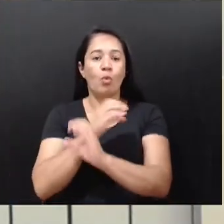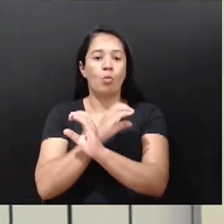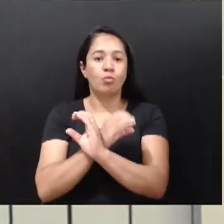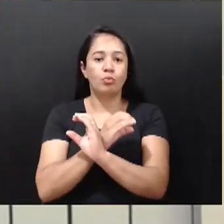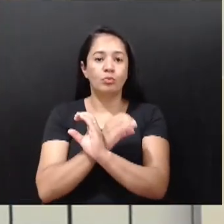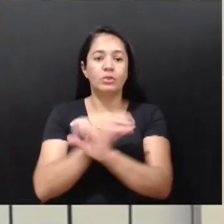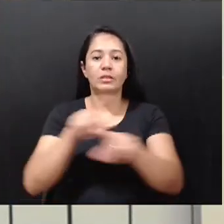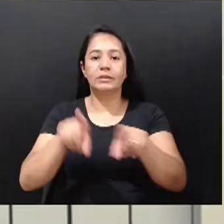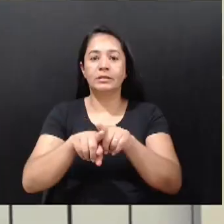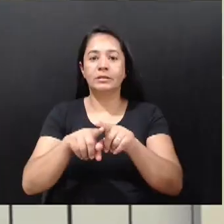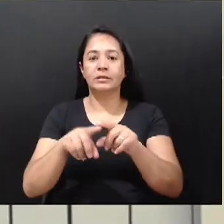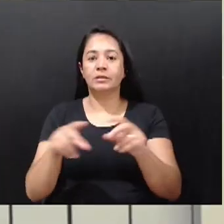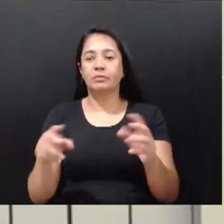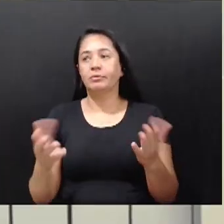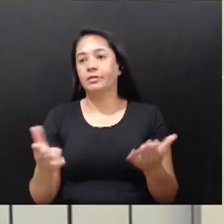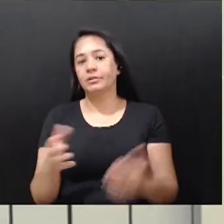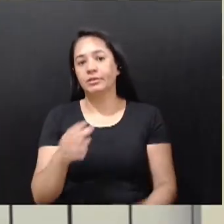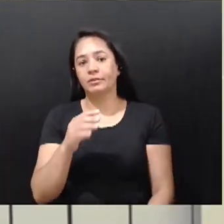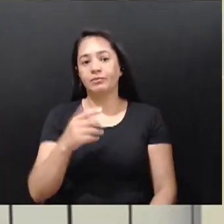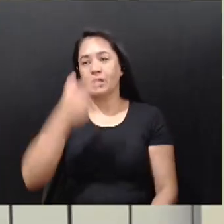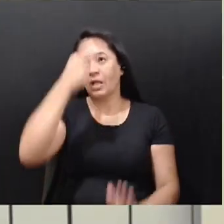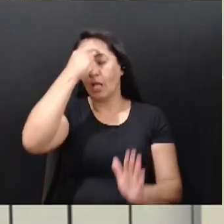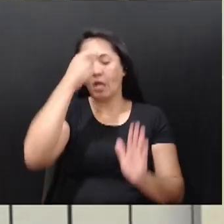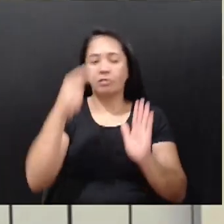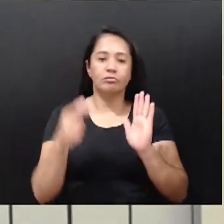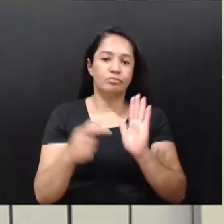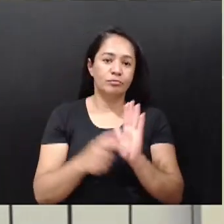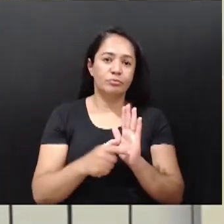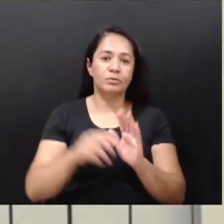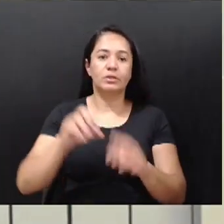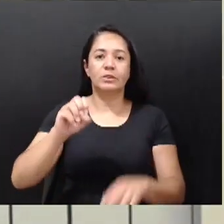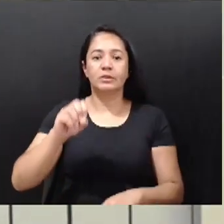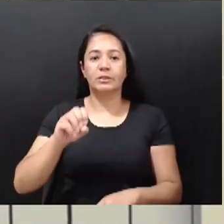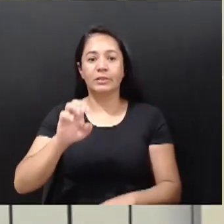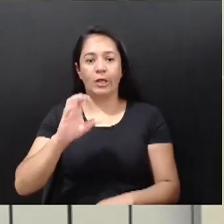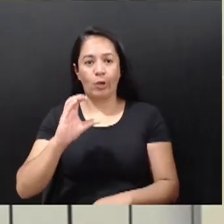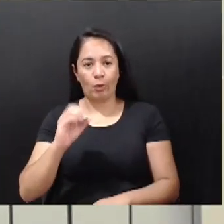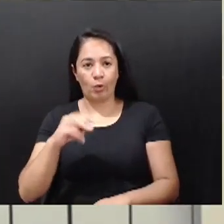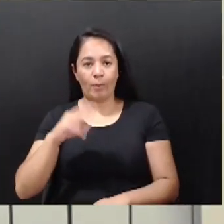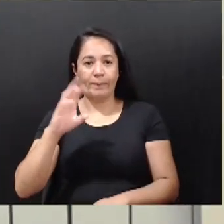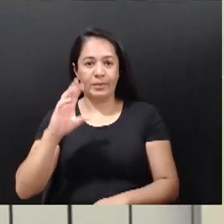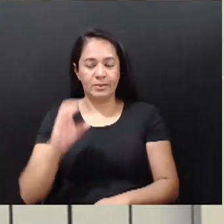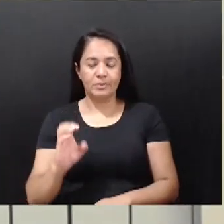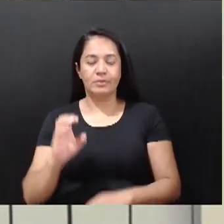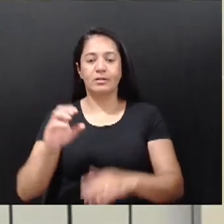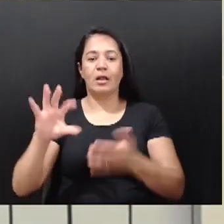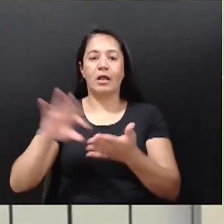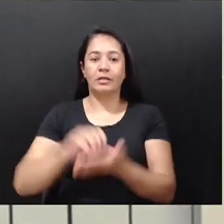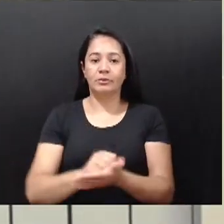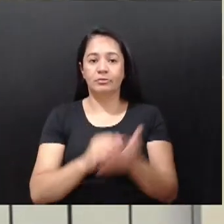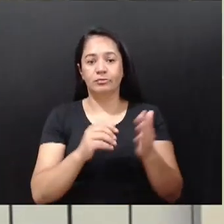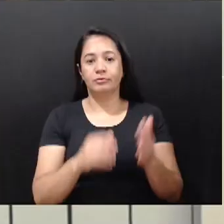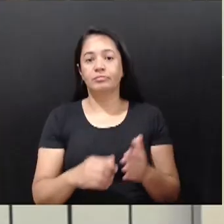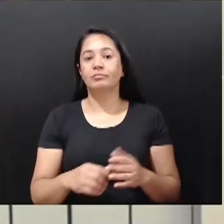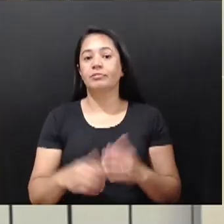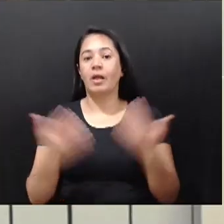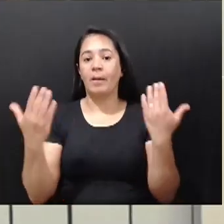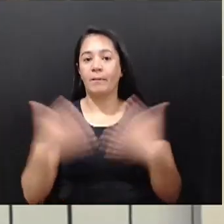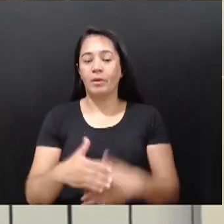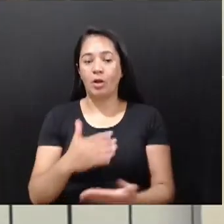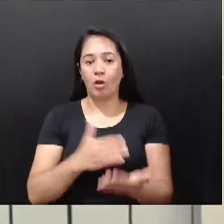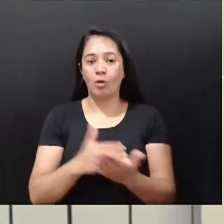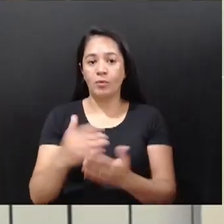emergentes como inteligência artificial e e-commerce. As inscrições para o processo seletivo começaram no dia 15